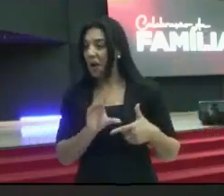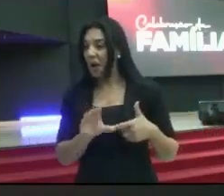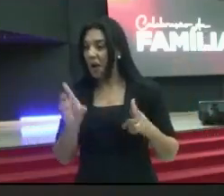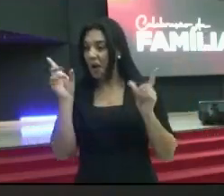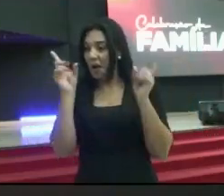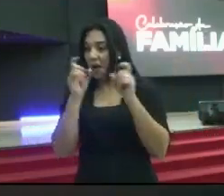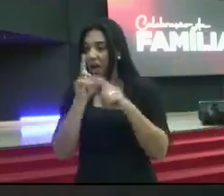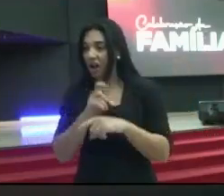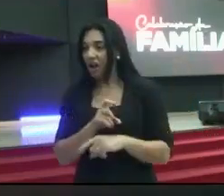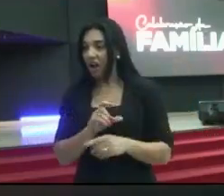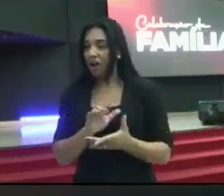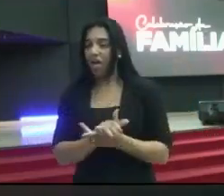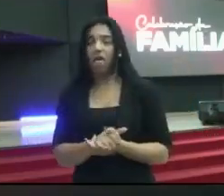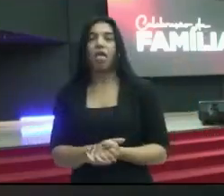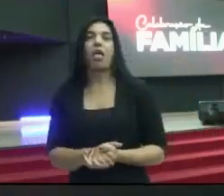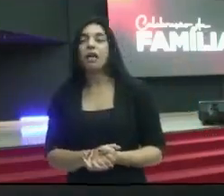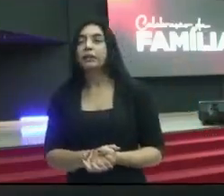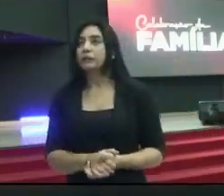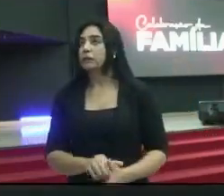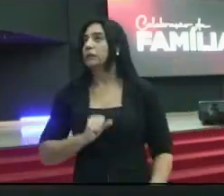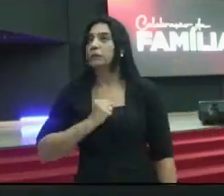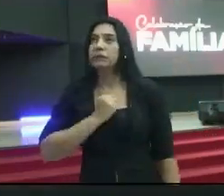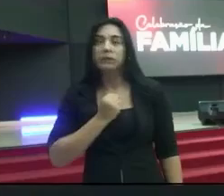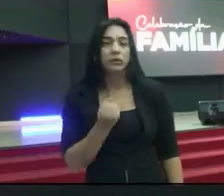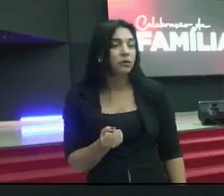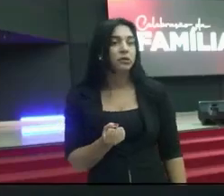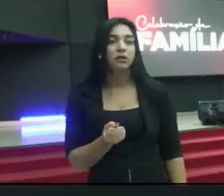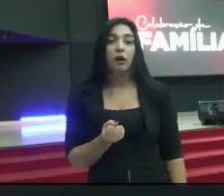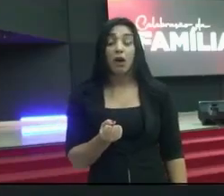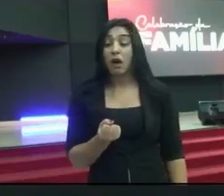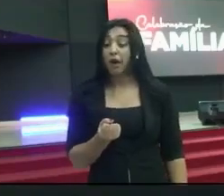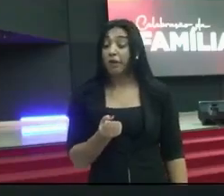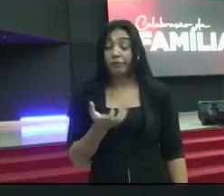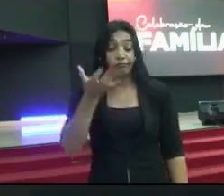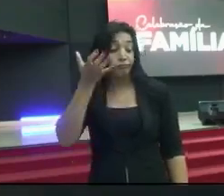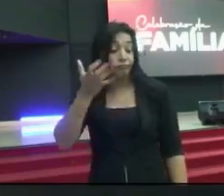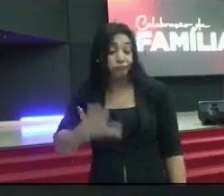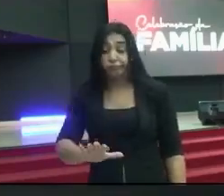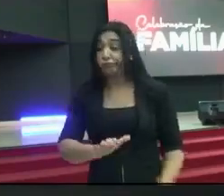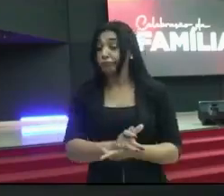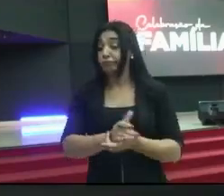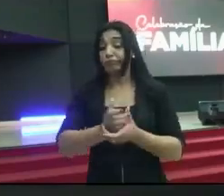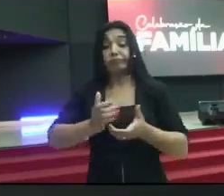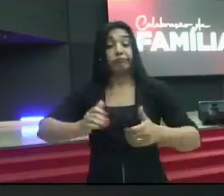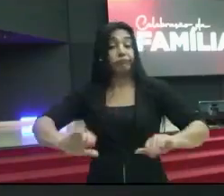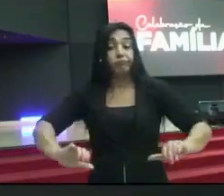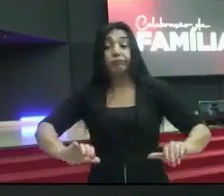Ah, o meu casamento está horrível, pastor. Não dá mais.